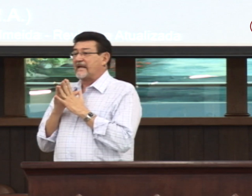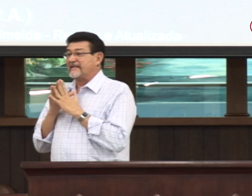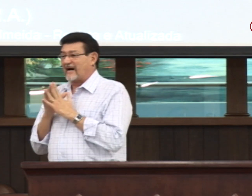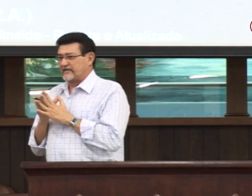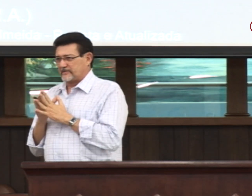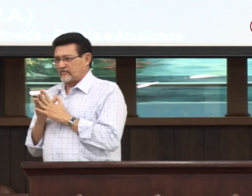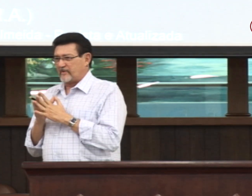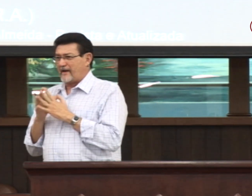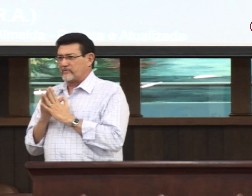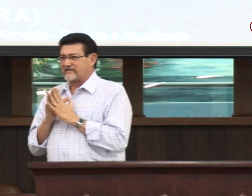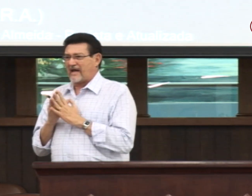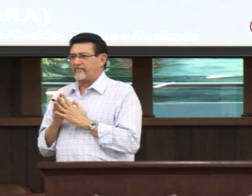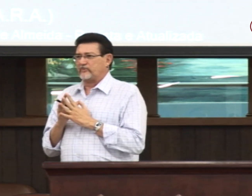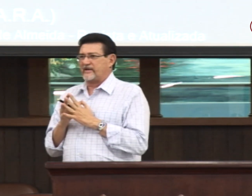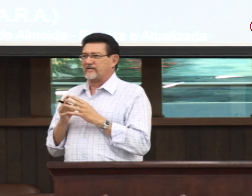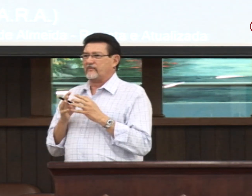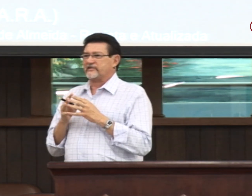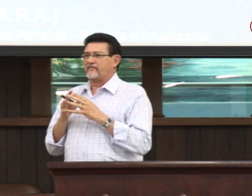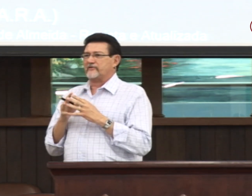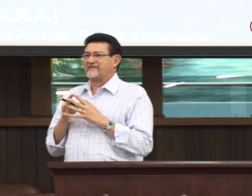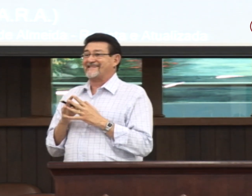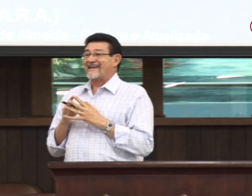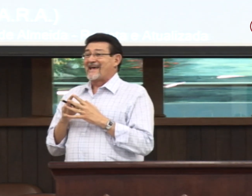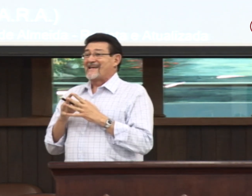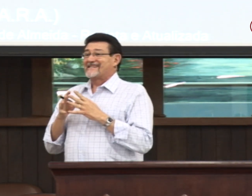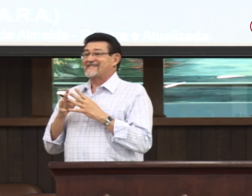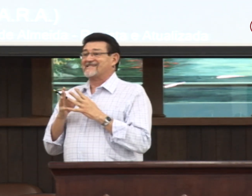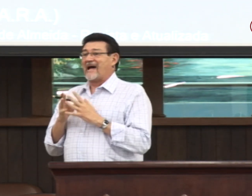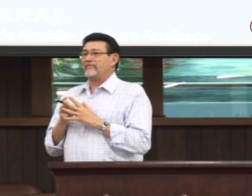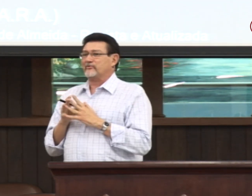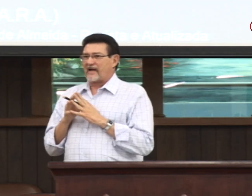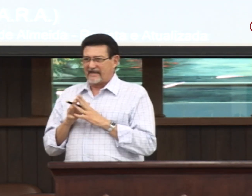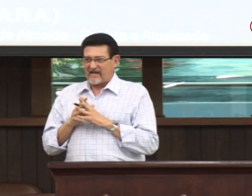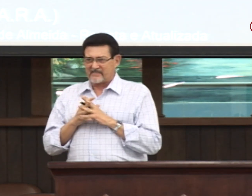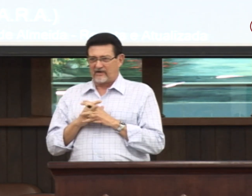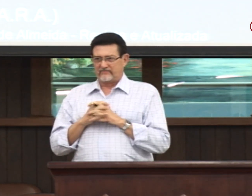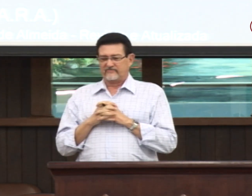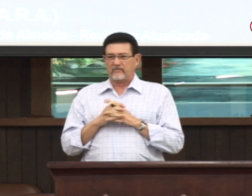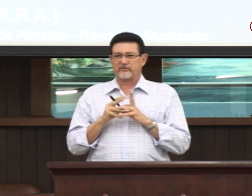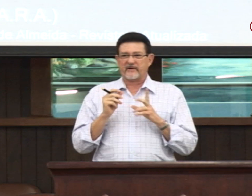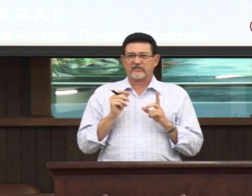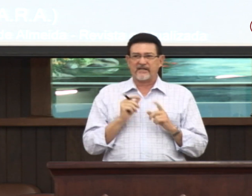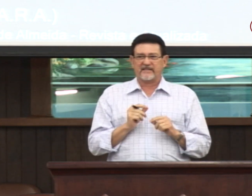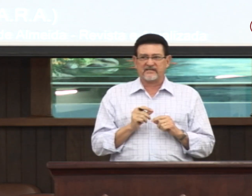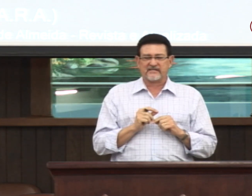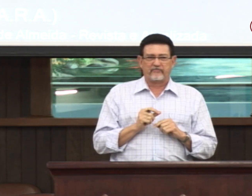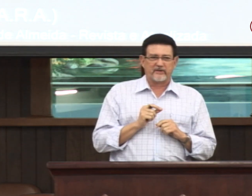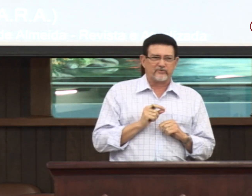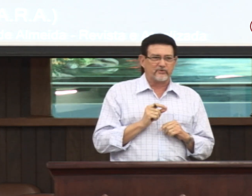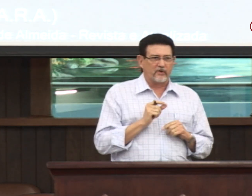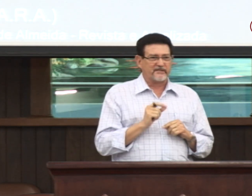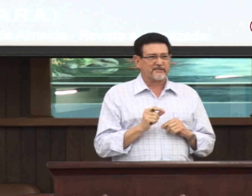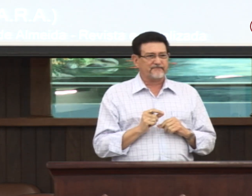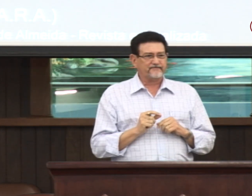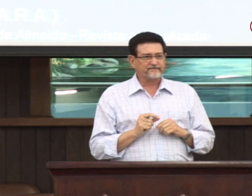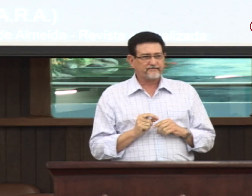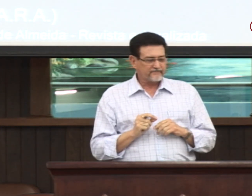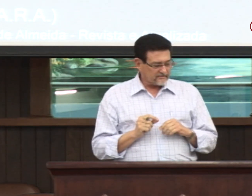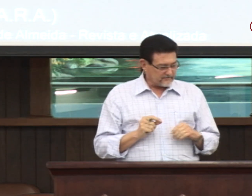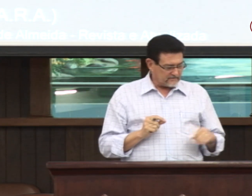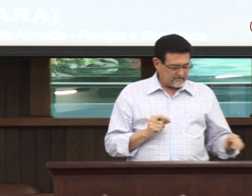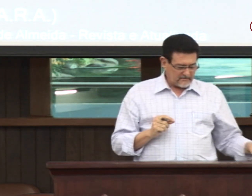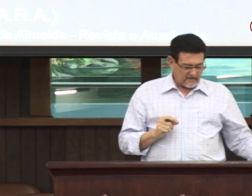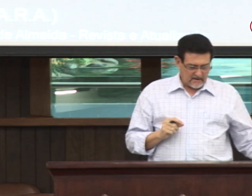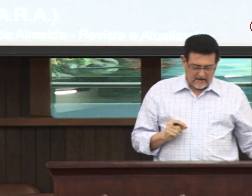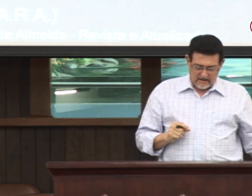realidade primeiro sábado é o chamado de sábado da criação vamos para Gênesis Capítulo 2